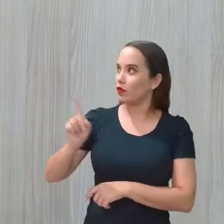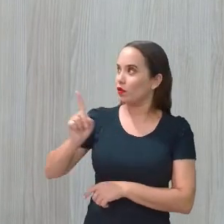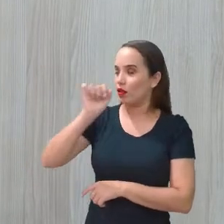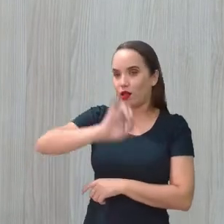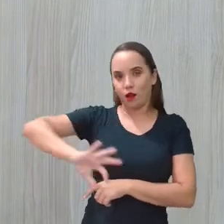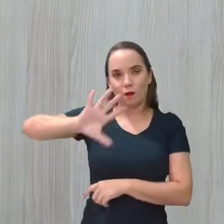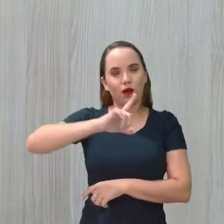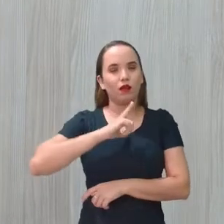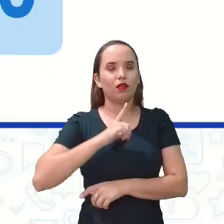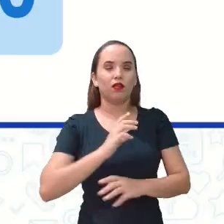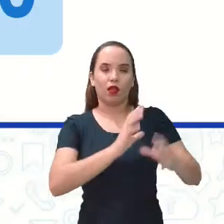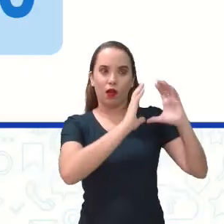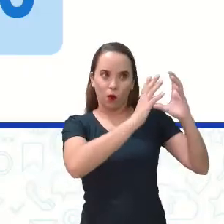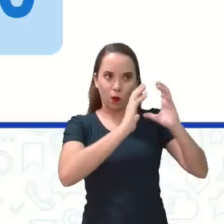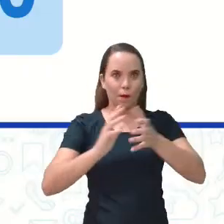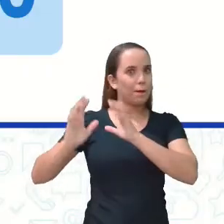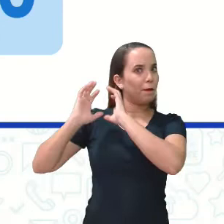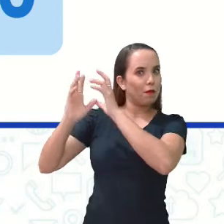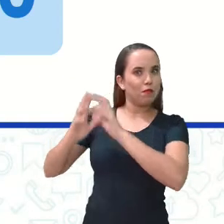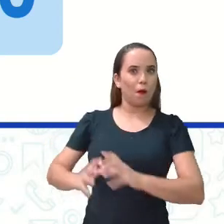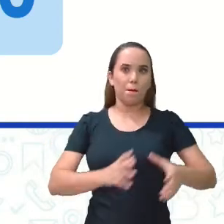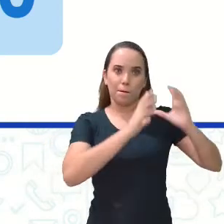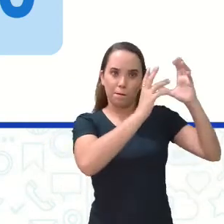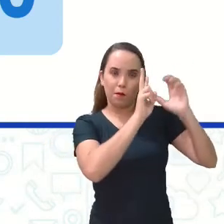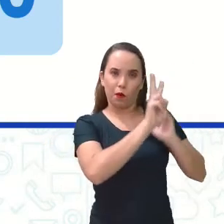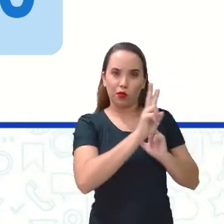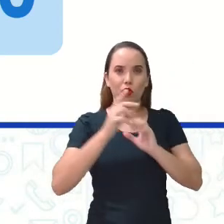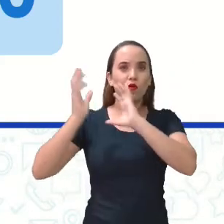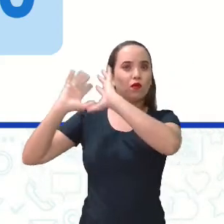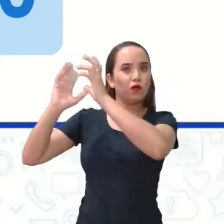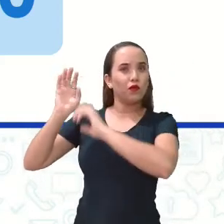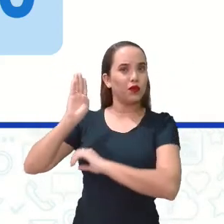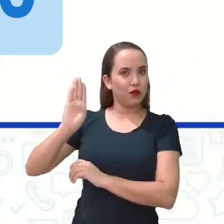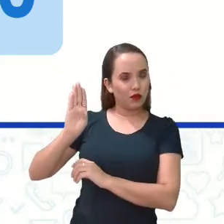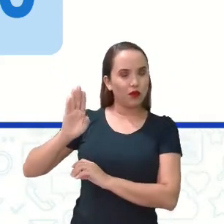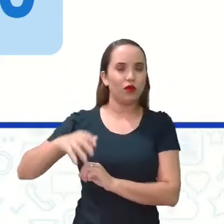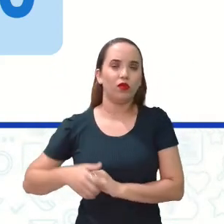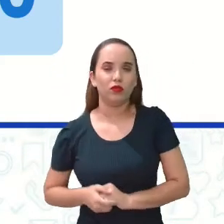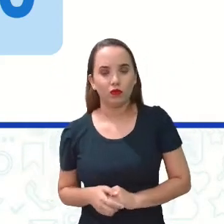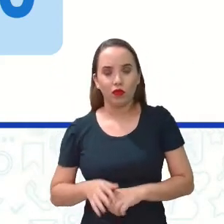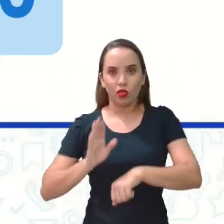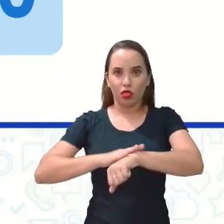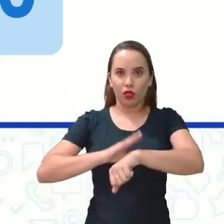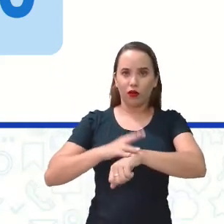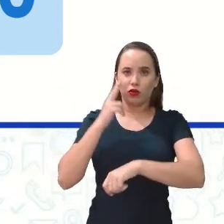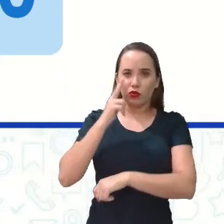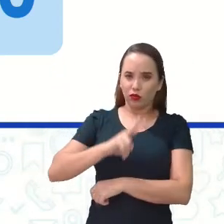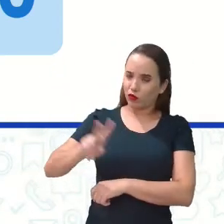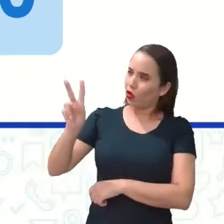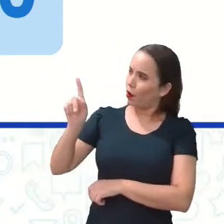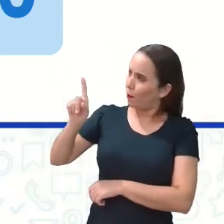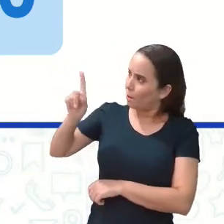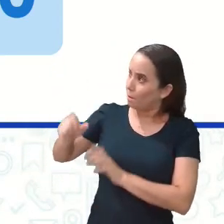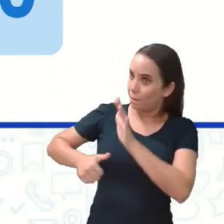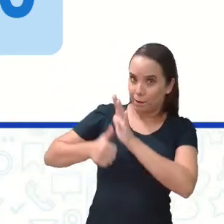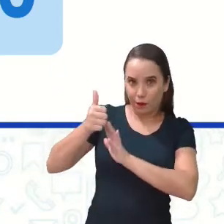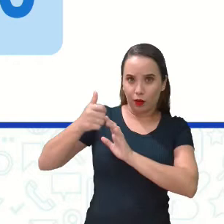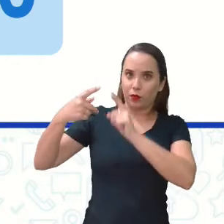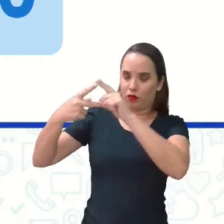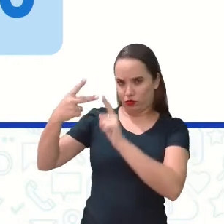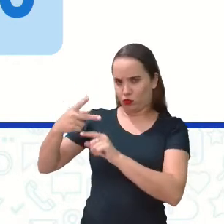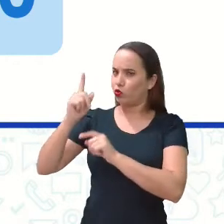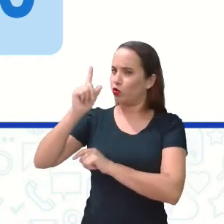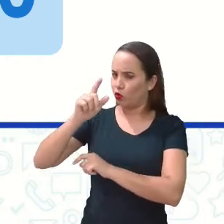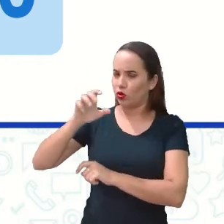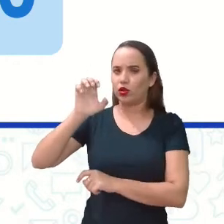de vôlei e uma bola de basquete. Quando a gente vê só a primeira, é uma equação já, né, professor? As duas são equações,